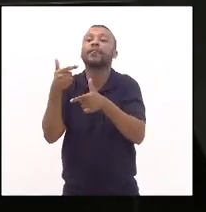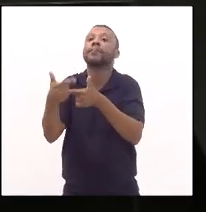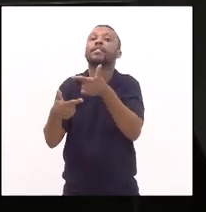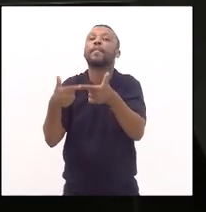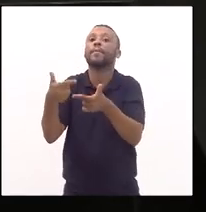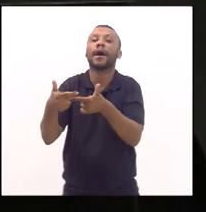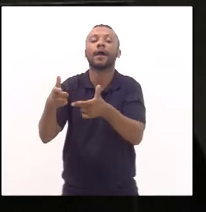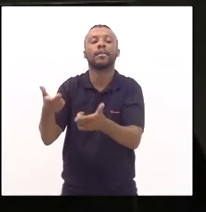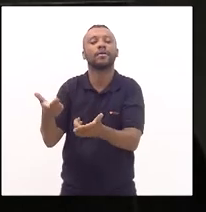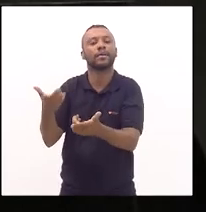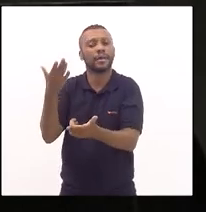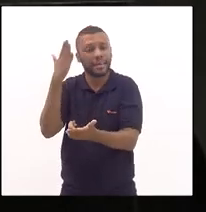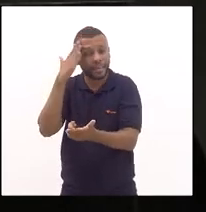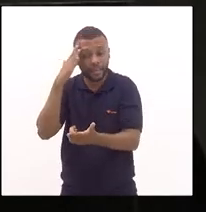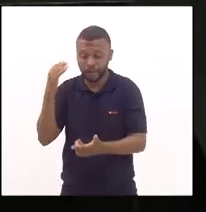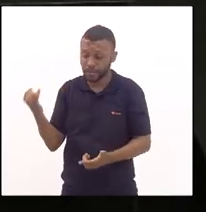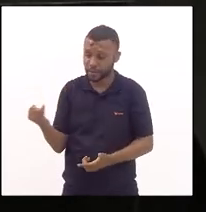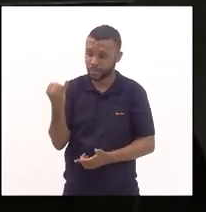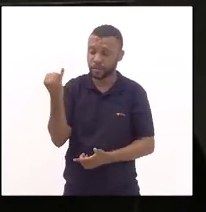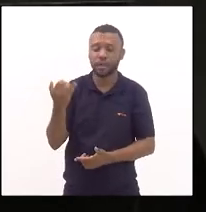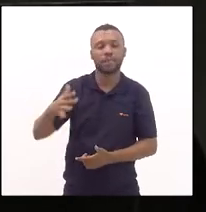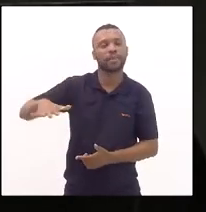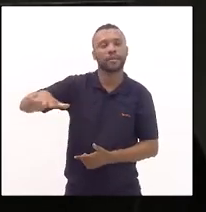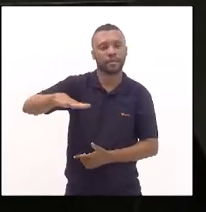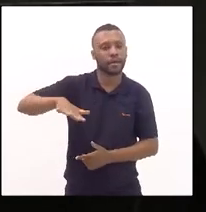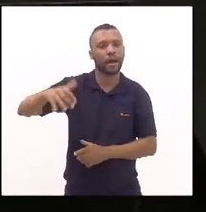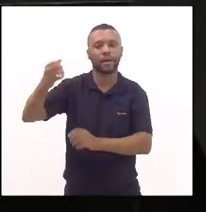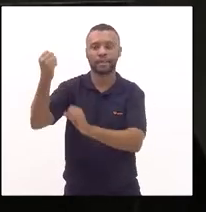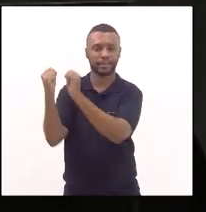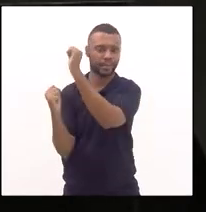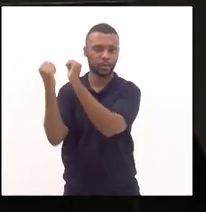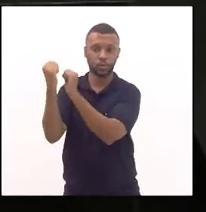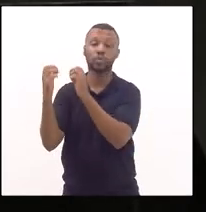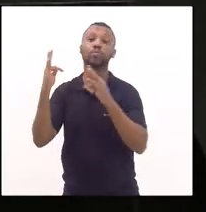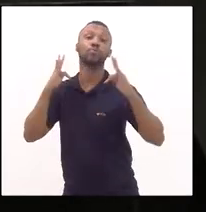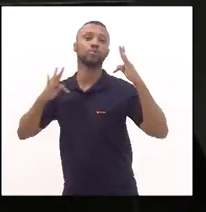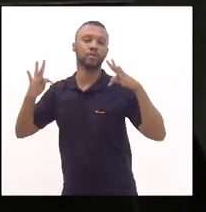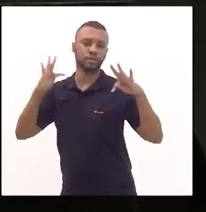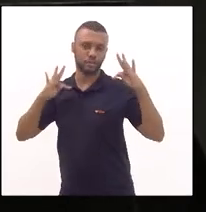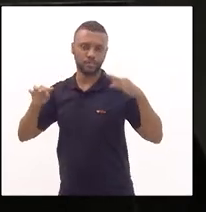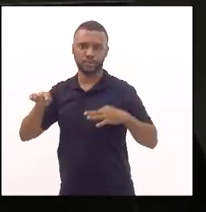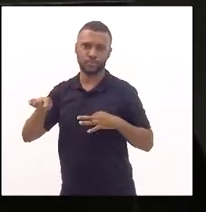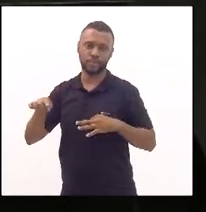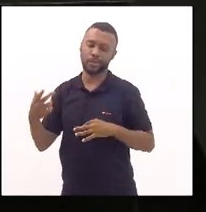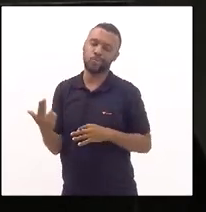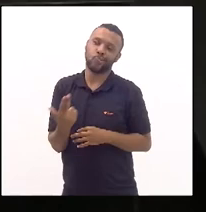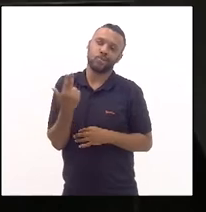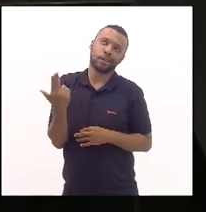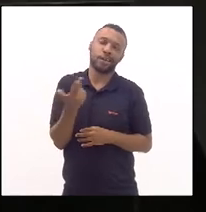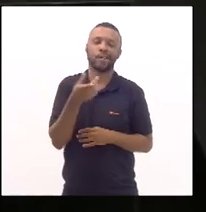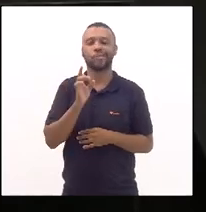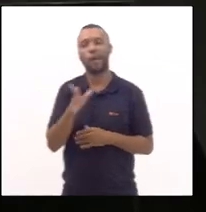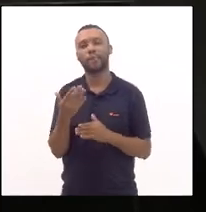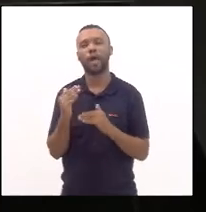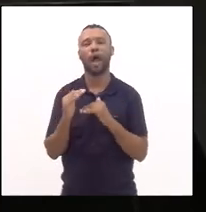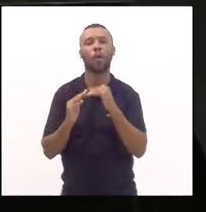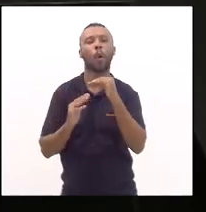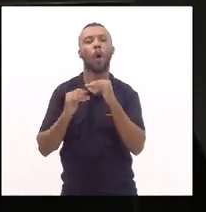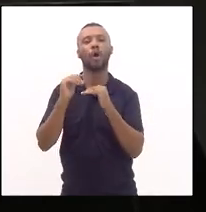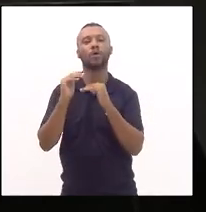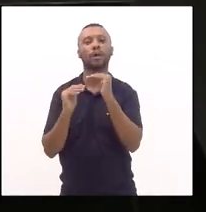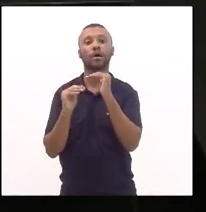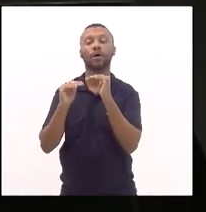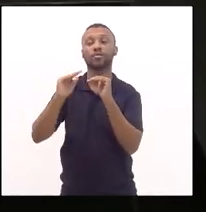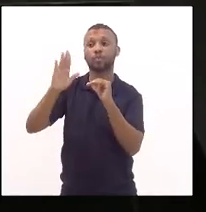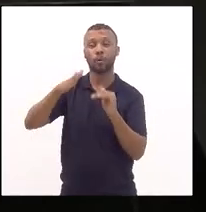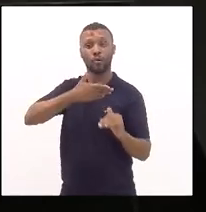apropriem da importância dessa indústria, porque não pode ser uma construção que venha de cima